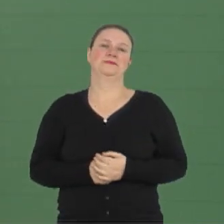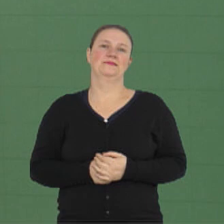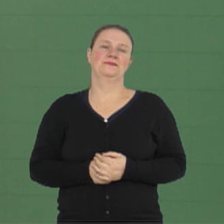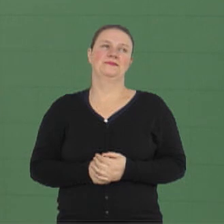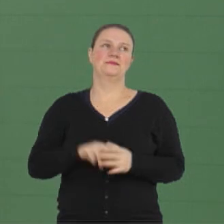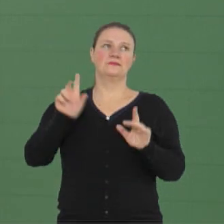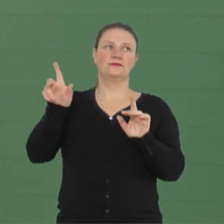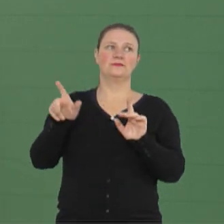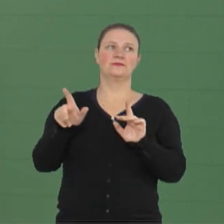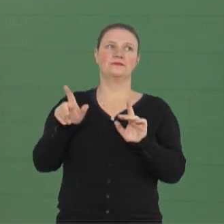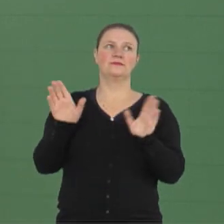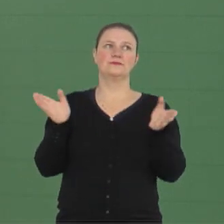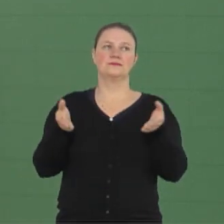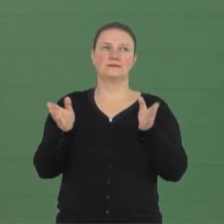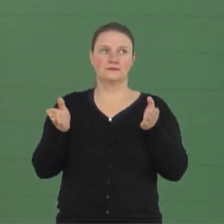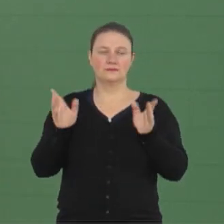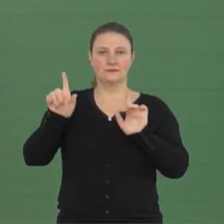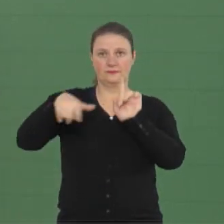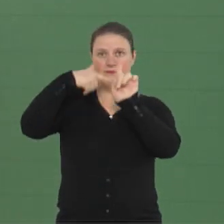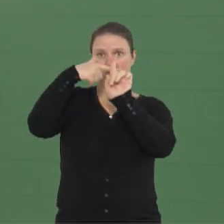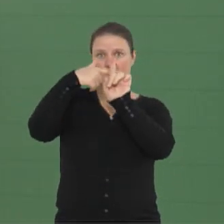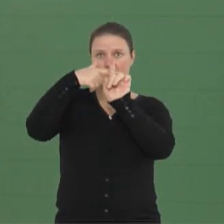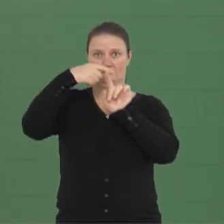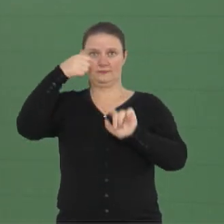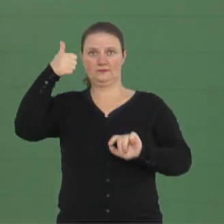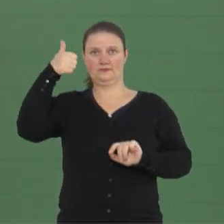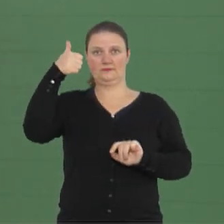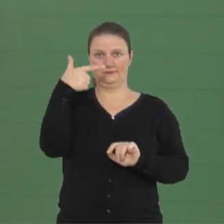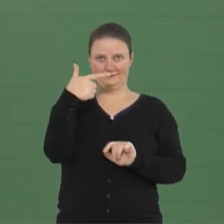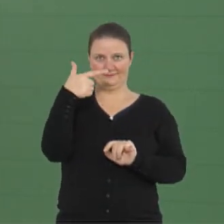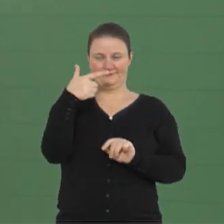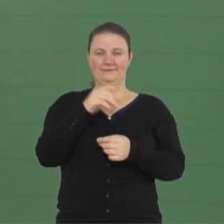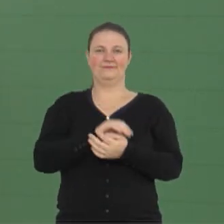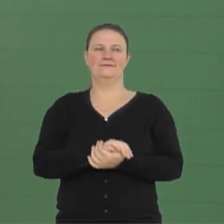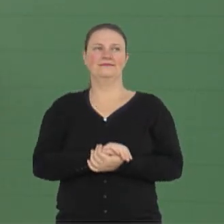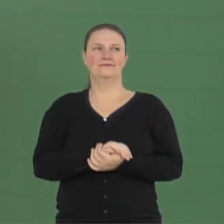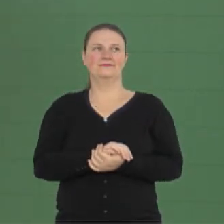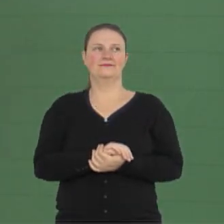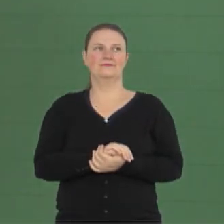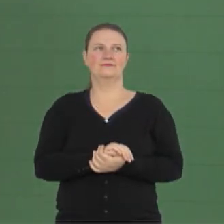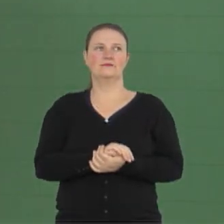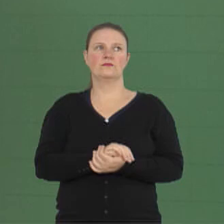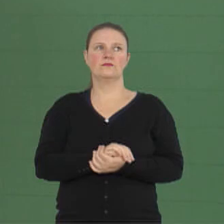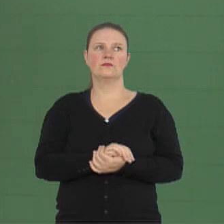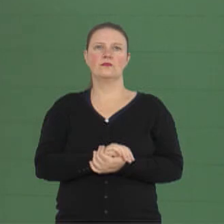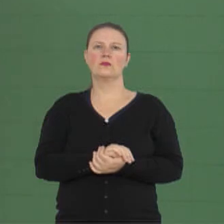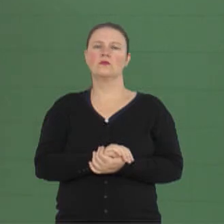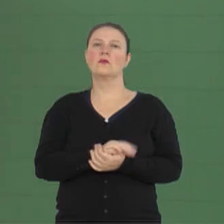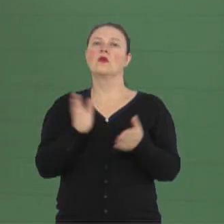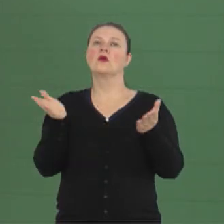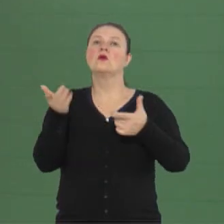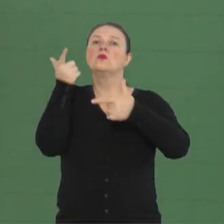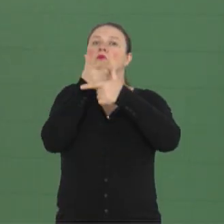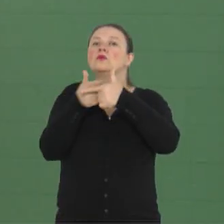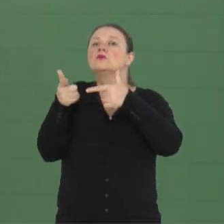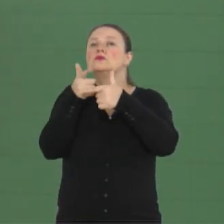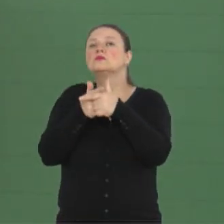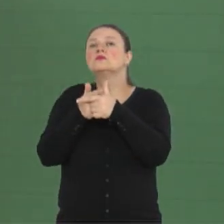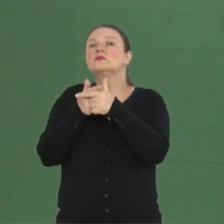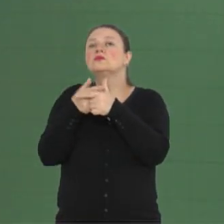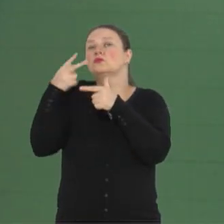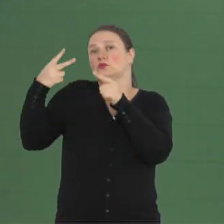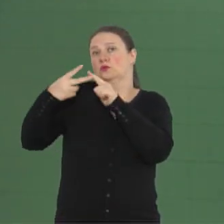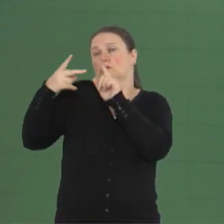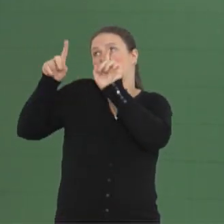28. Vamos lá. Mais 12. Ou seja, vai ser dividido pelo que está